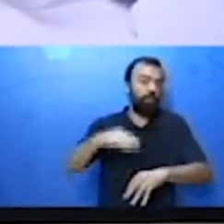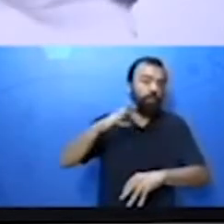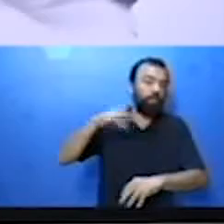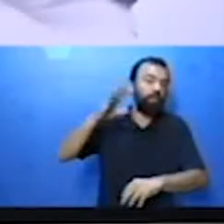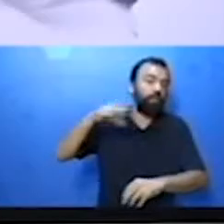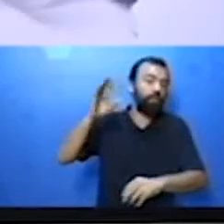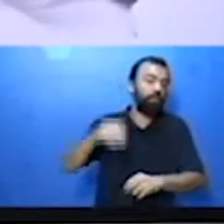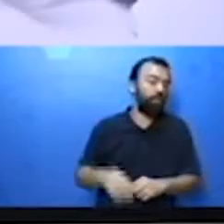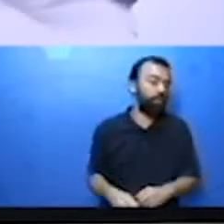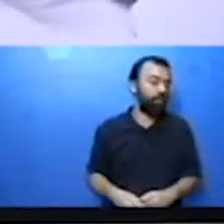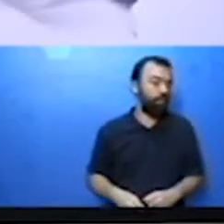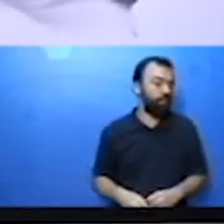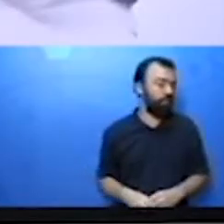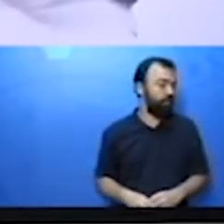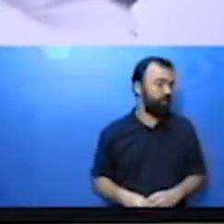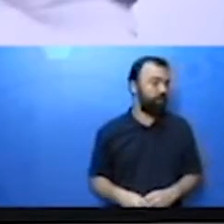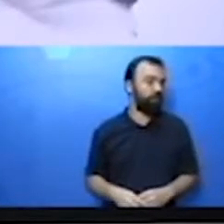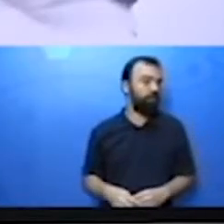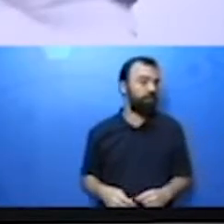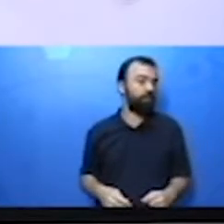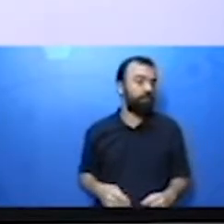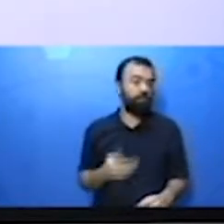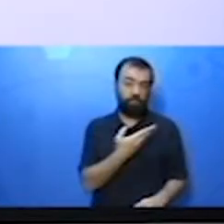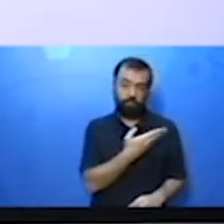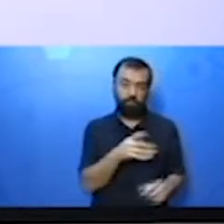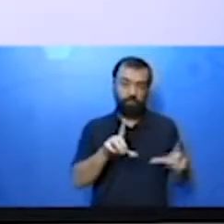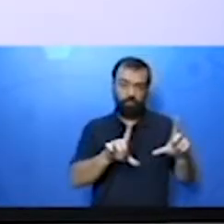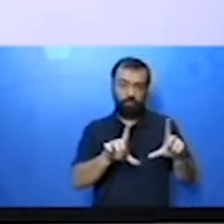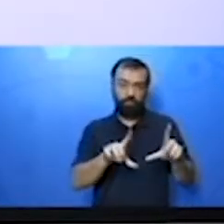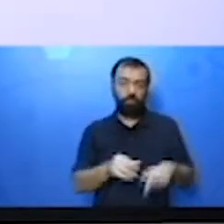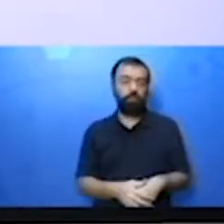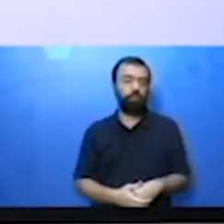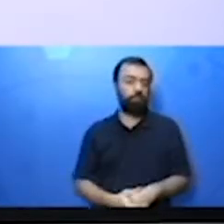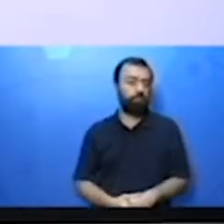Aqui nós temos a figura de antibióticos, né?